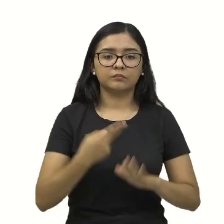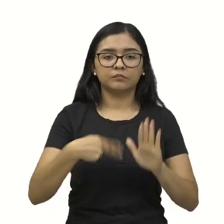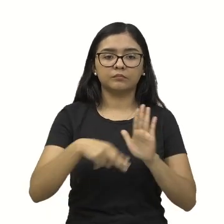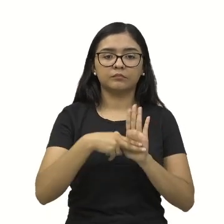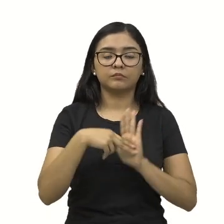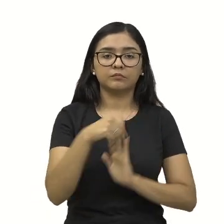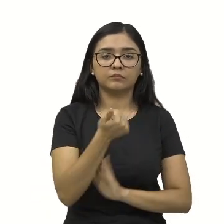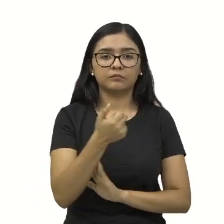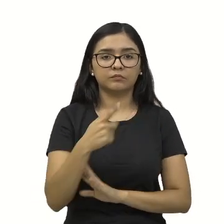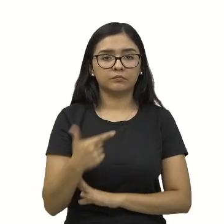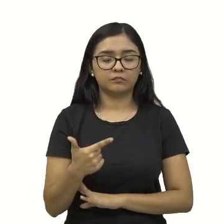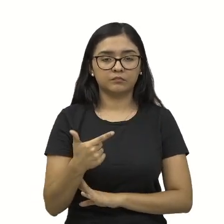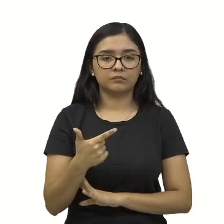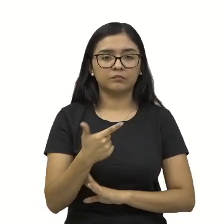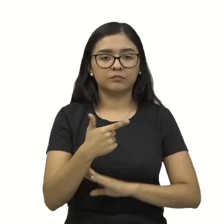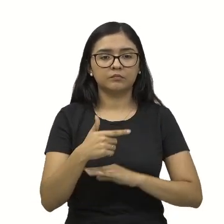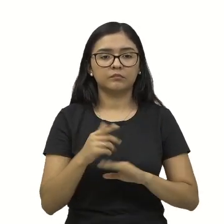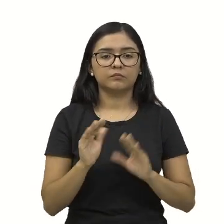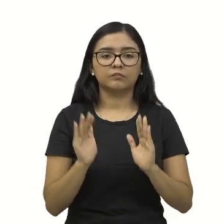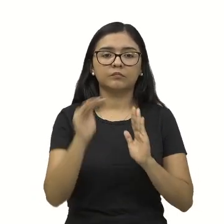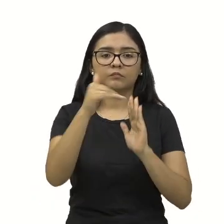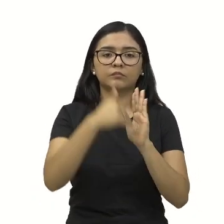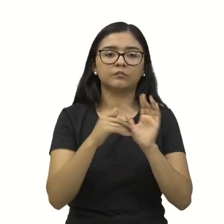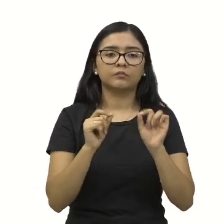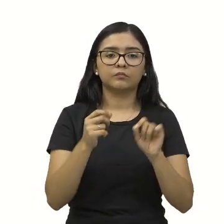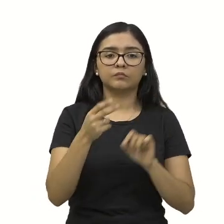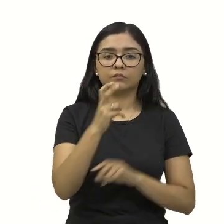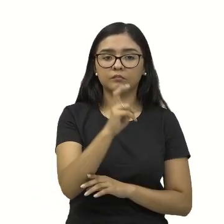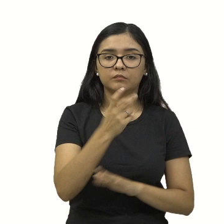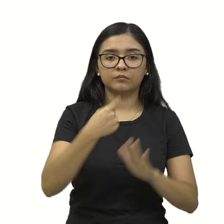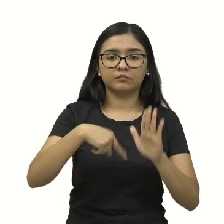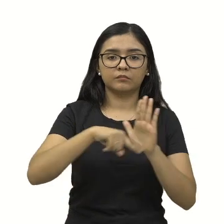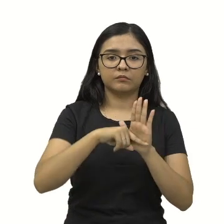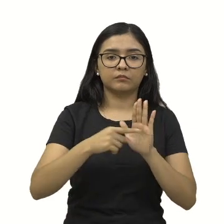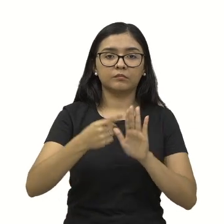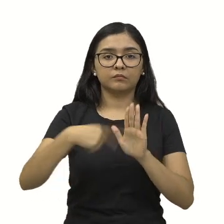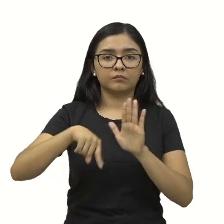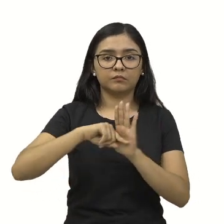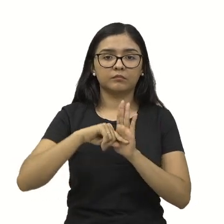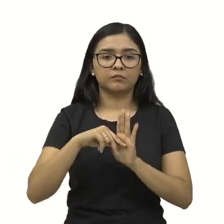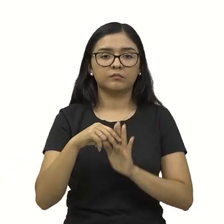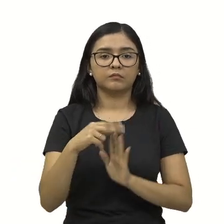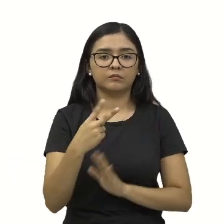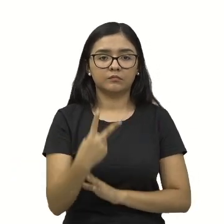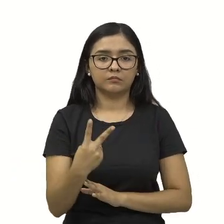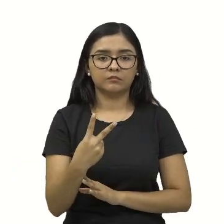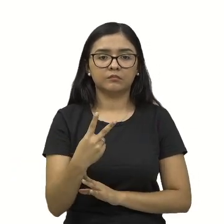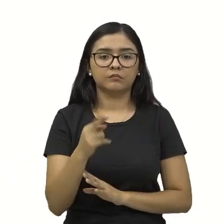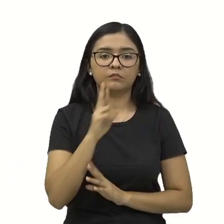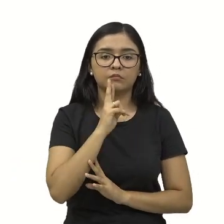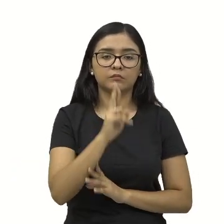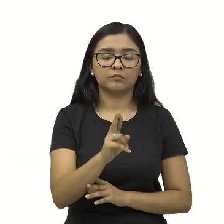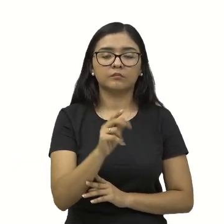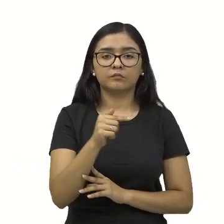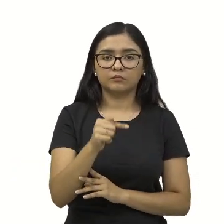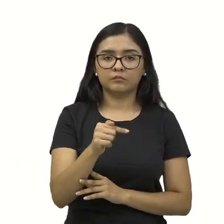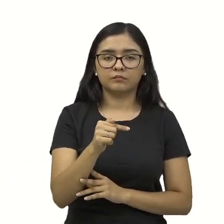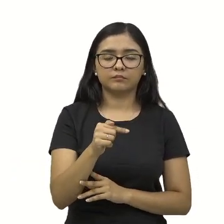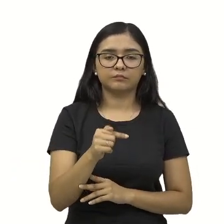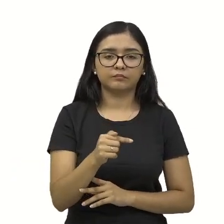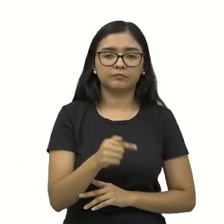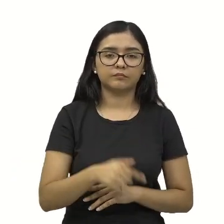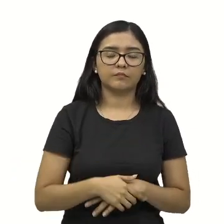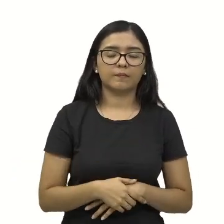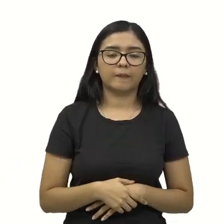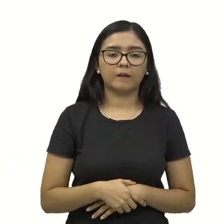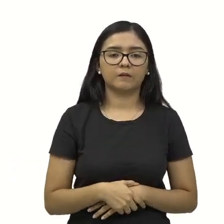12. E o último é 5 menos menos 2, que vai dar 7.